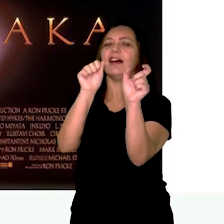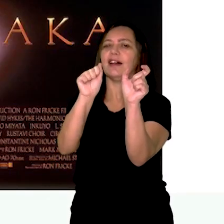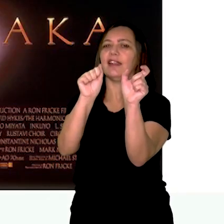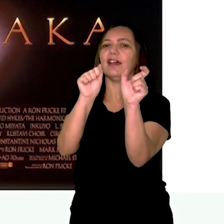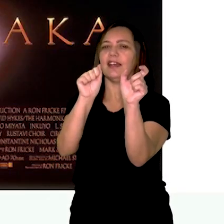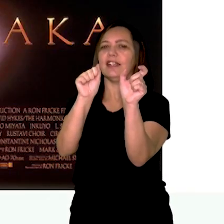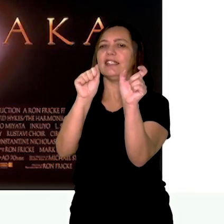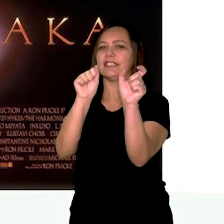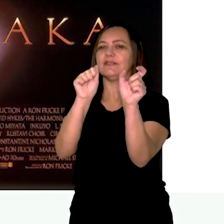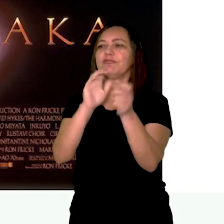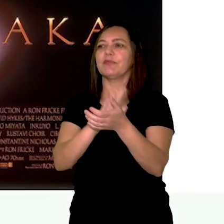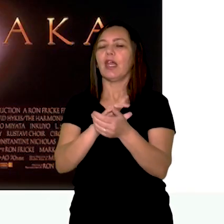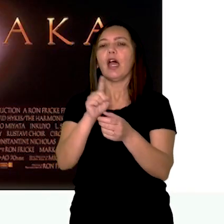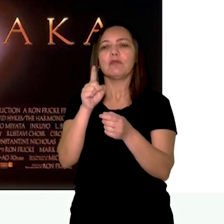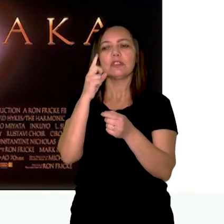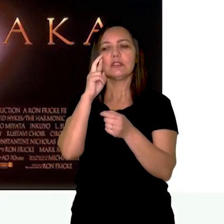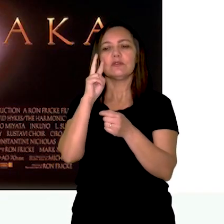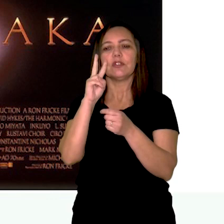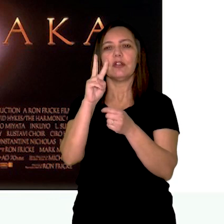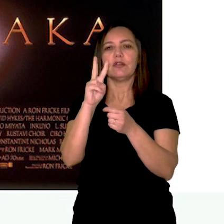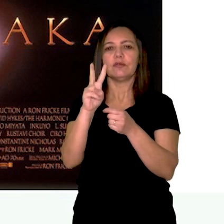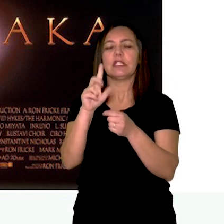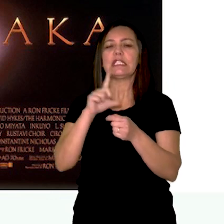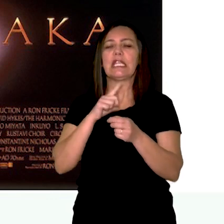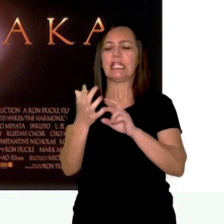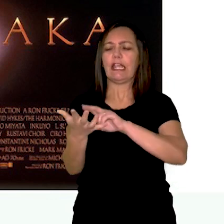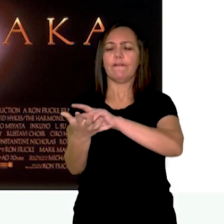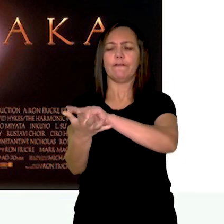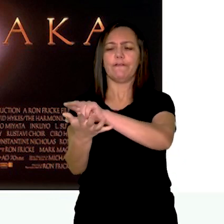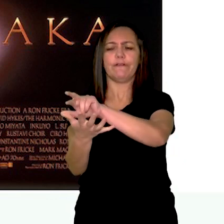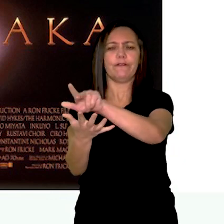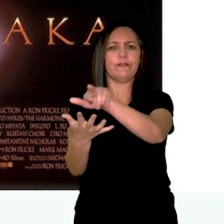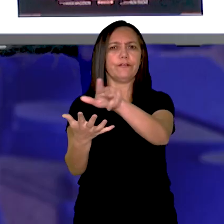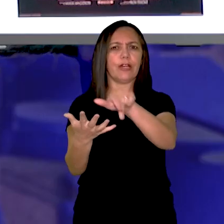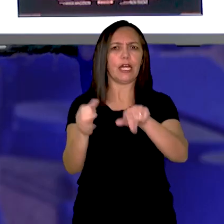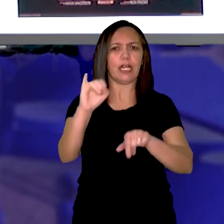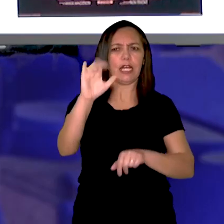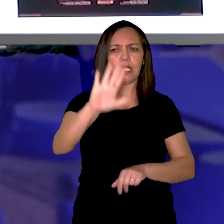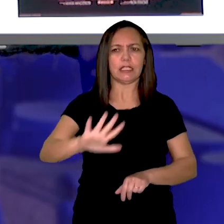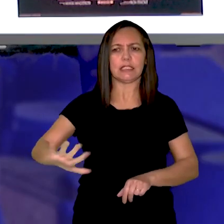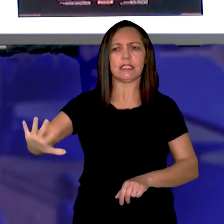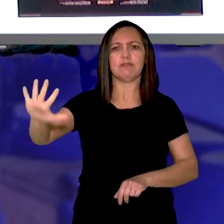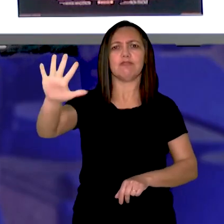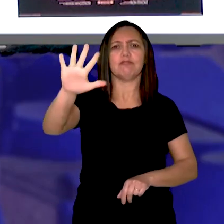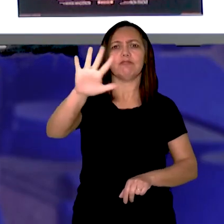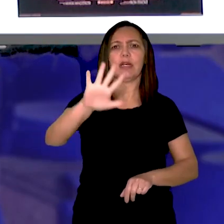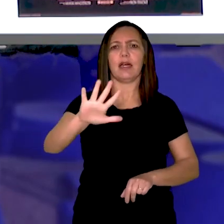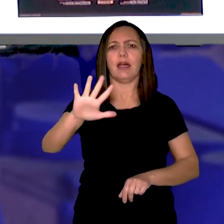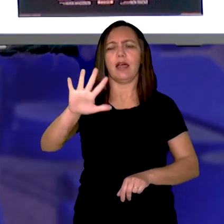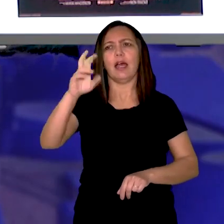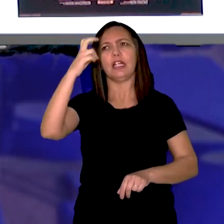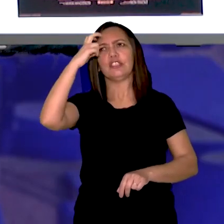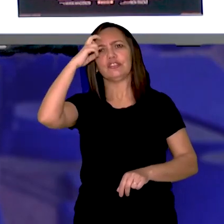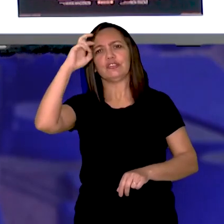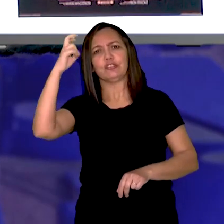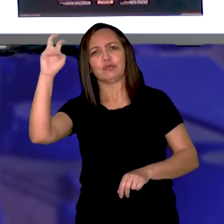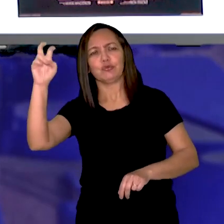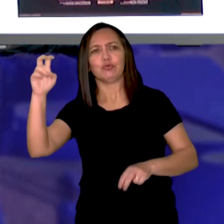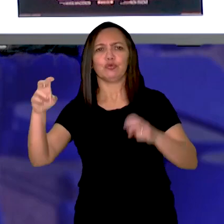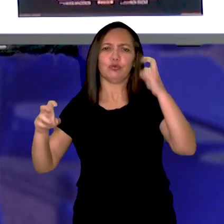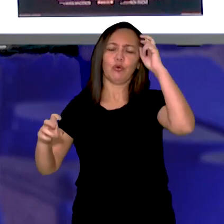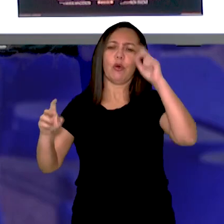Então, vocês vão aí ver uma diversidade de imagens, seja de civilizações,